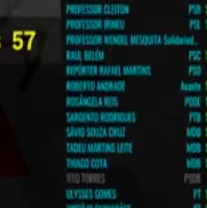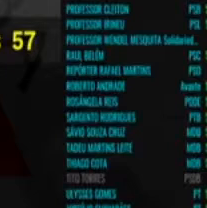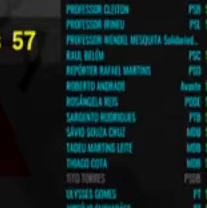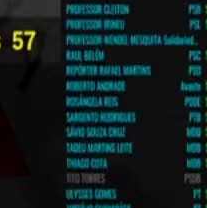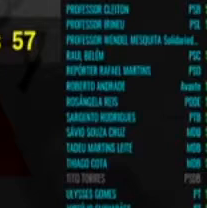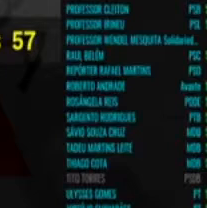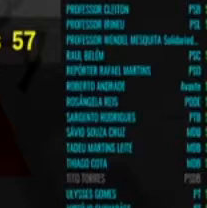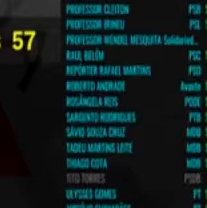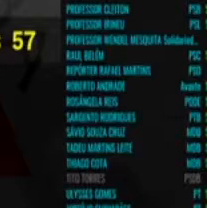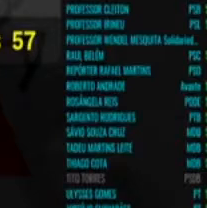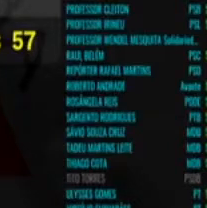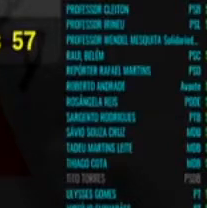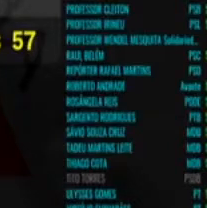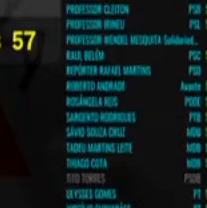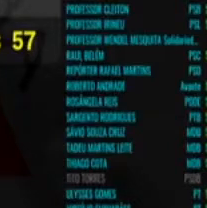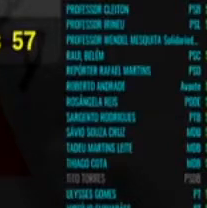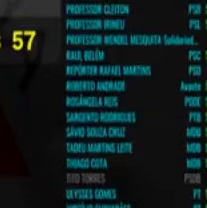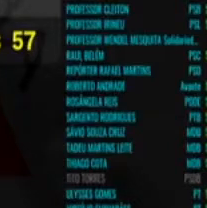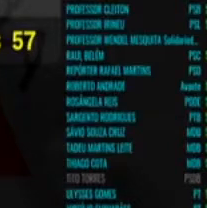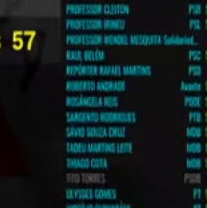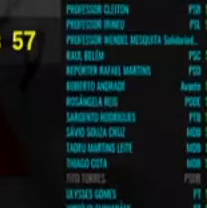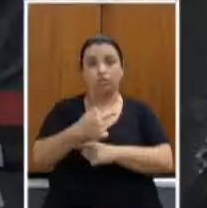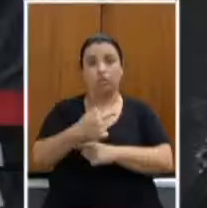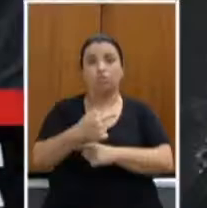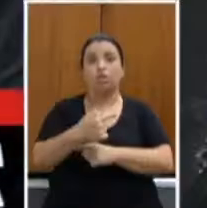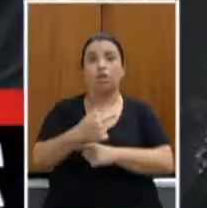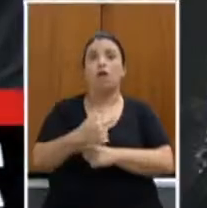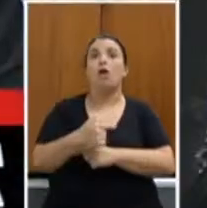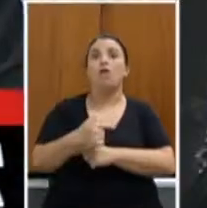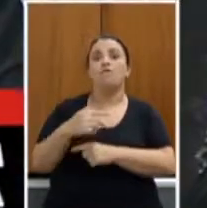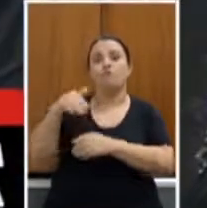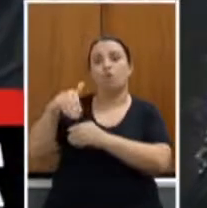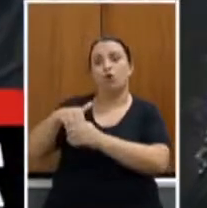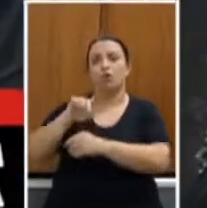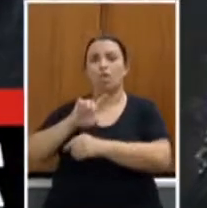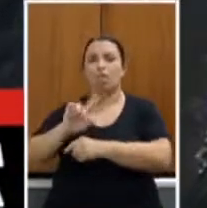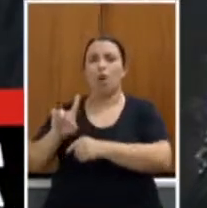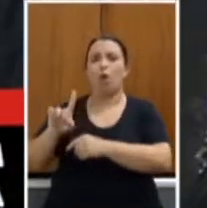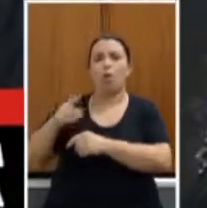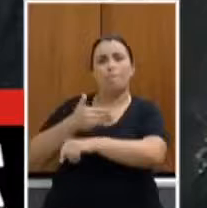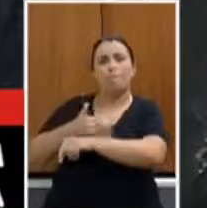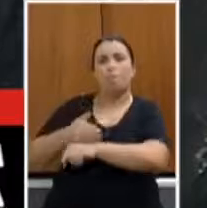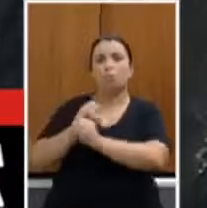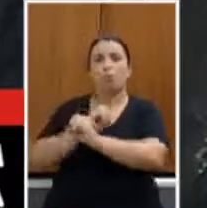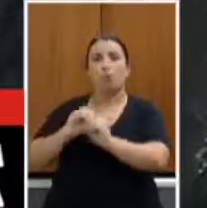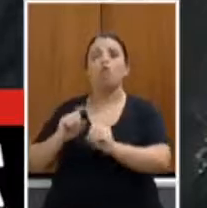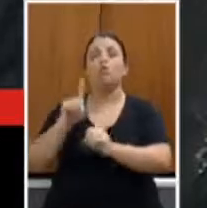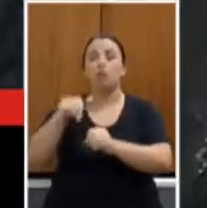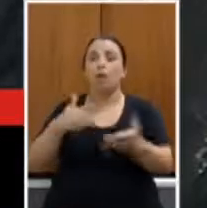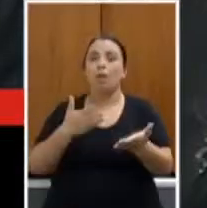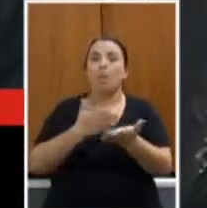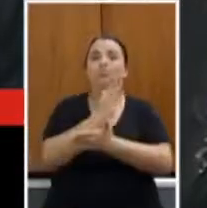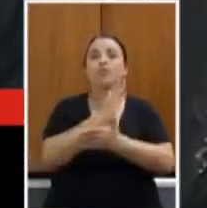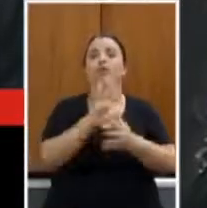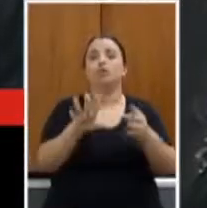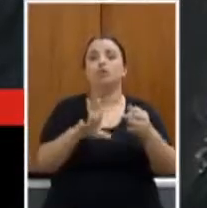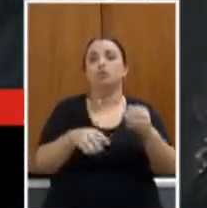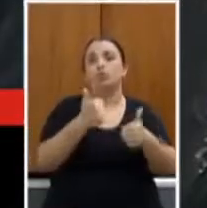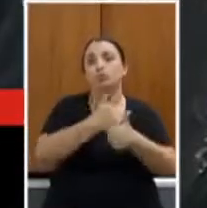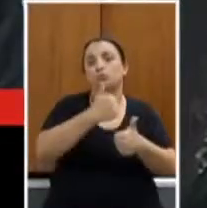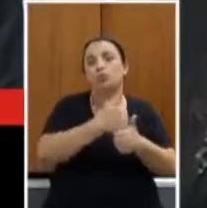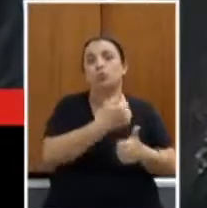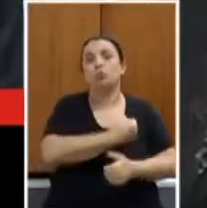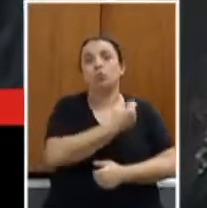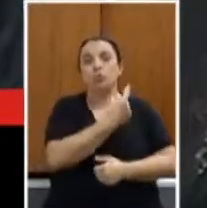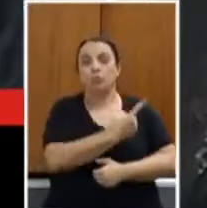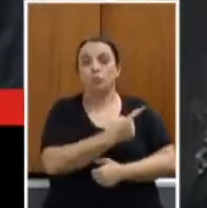Votaram sim 57, senhoras e senhores deputados. Não houve voto não nem em branco, portanto está aprovado o substitutivo número 1. Discussão em segundo turno do